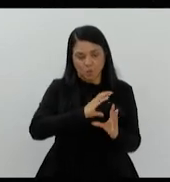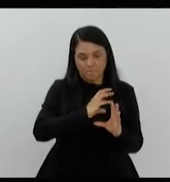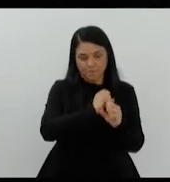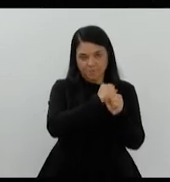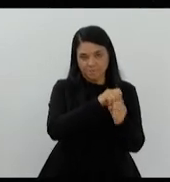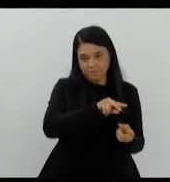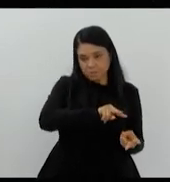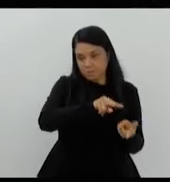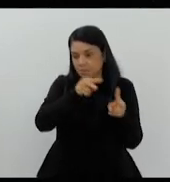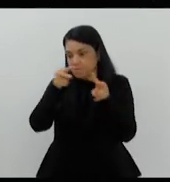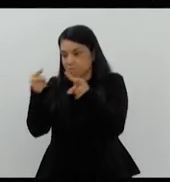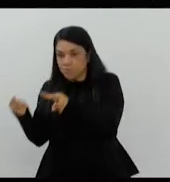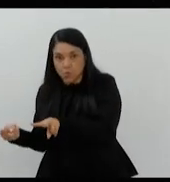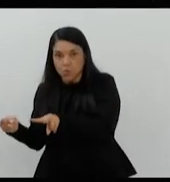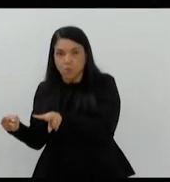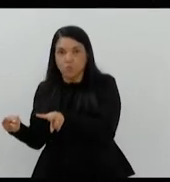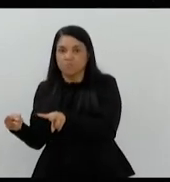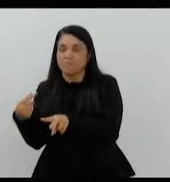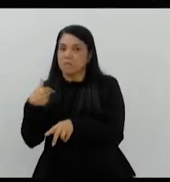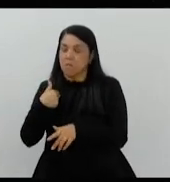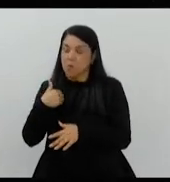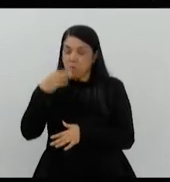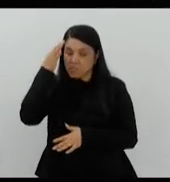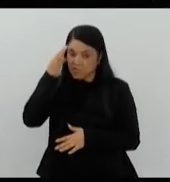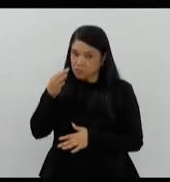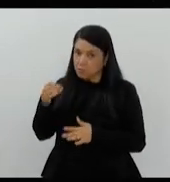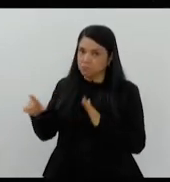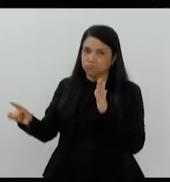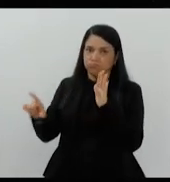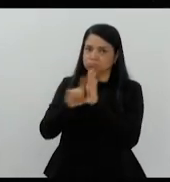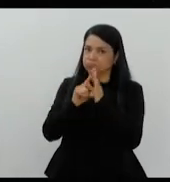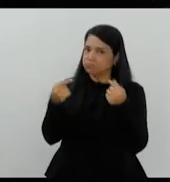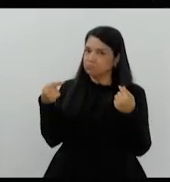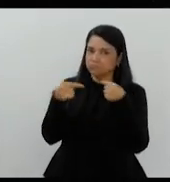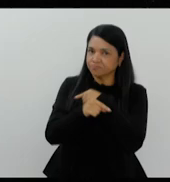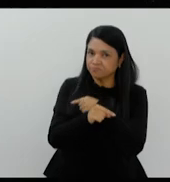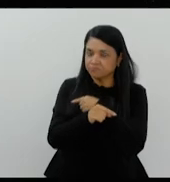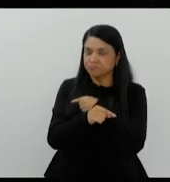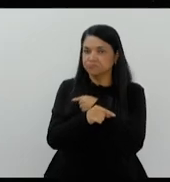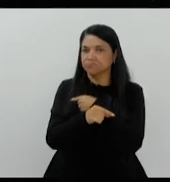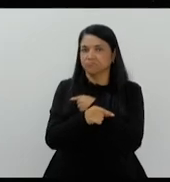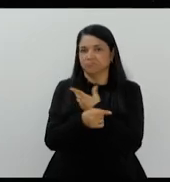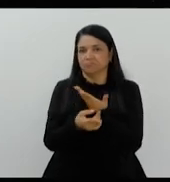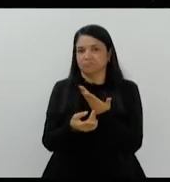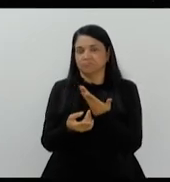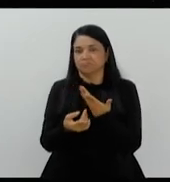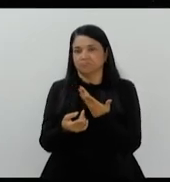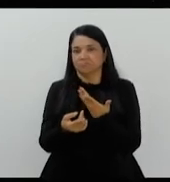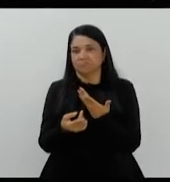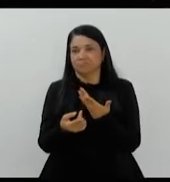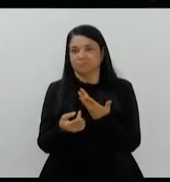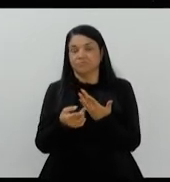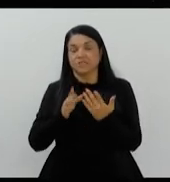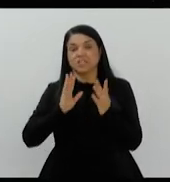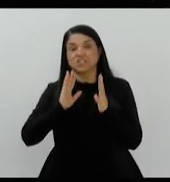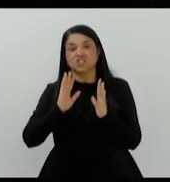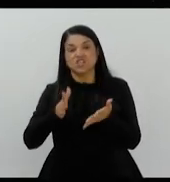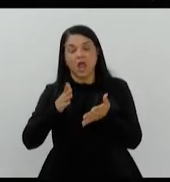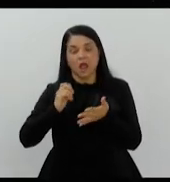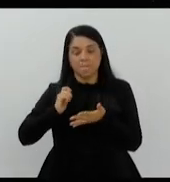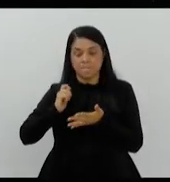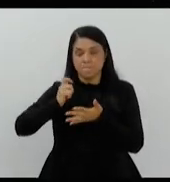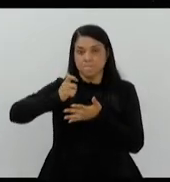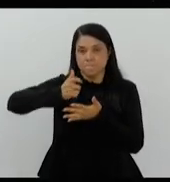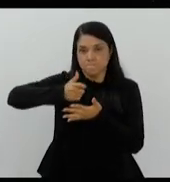no meu entendimento, ilegal e desastrosa. Por quê? Ele já pagou